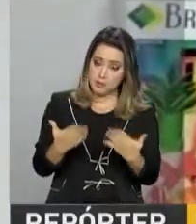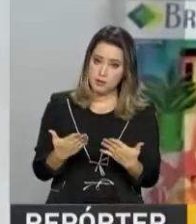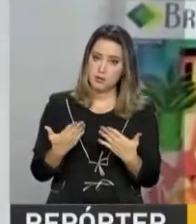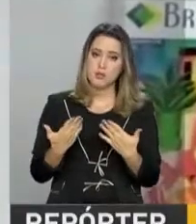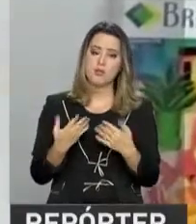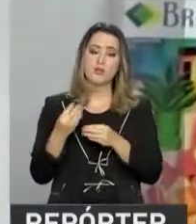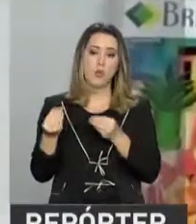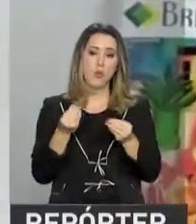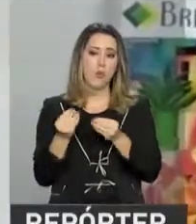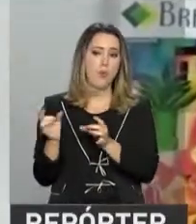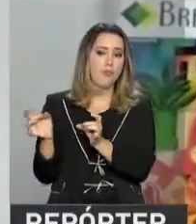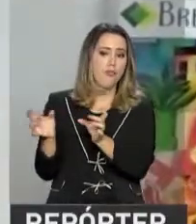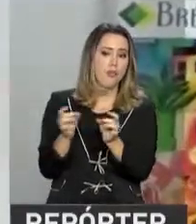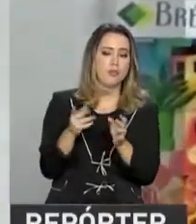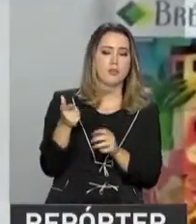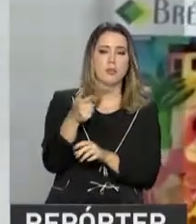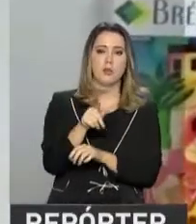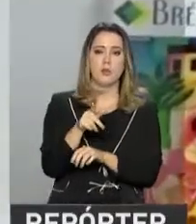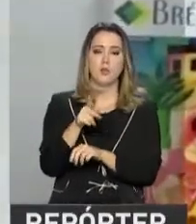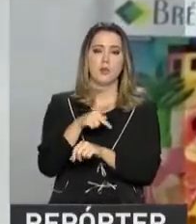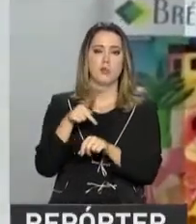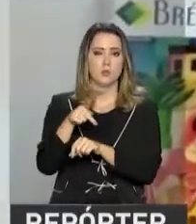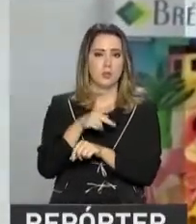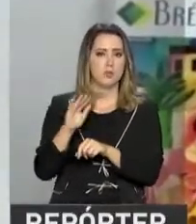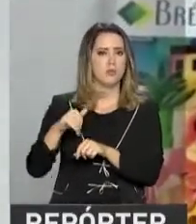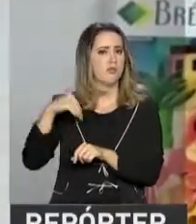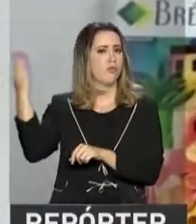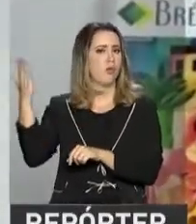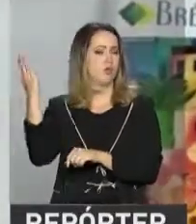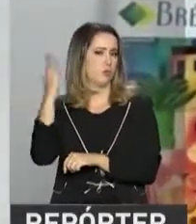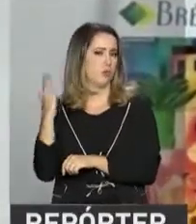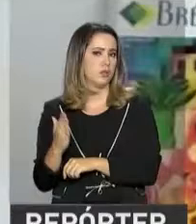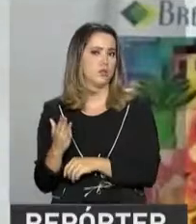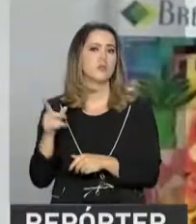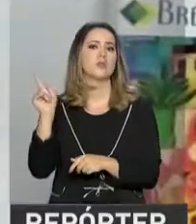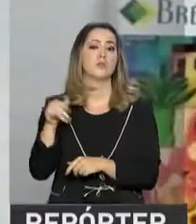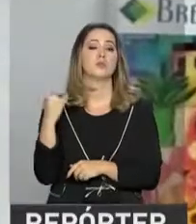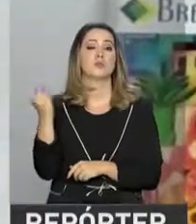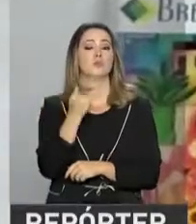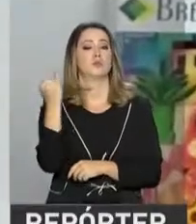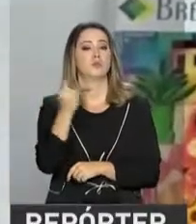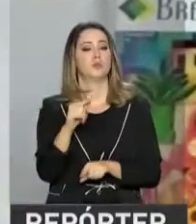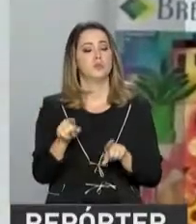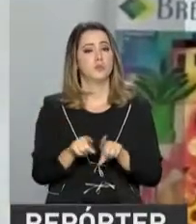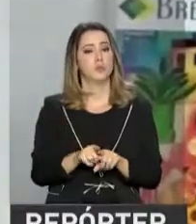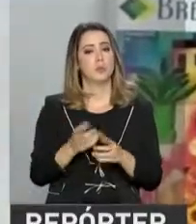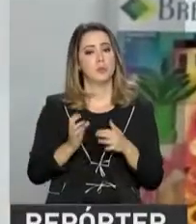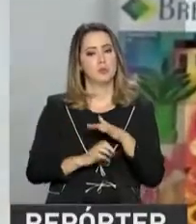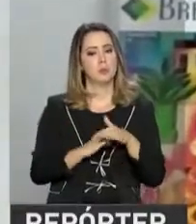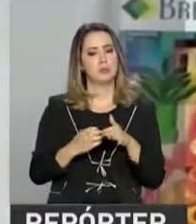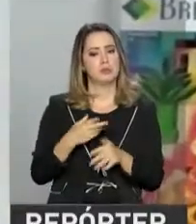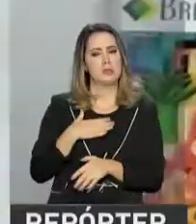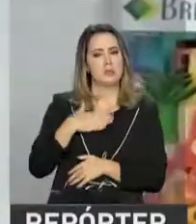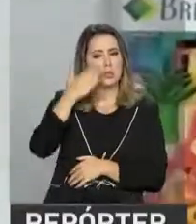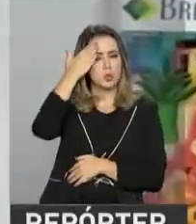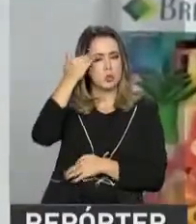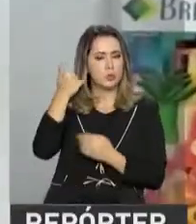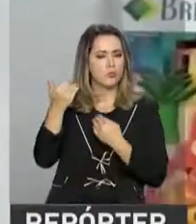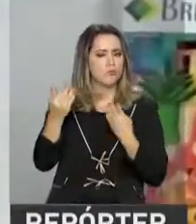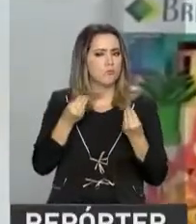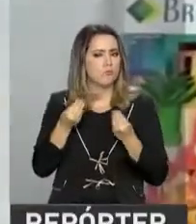mercado, como exportar, como adequar a empresa para estar aqui. Então, um programa muito interessante para um empresário de startup que não tem muita estrutura